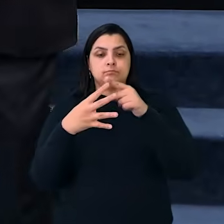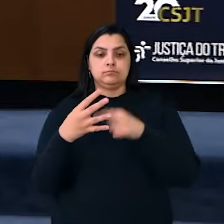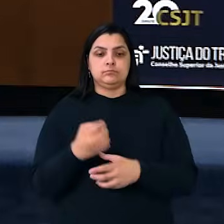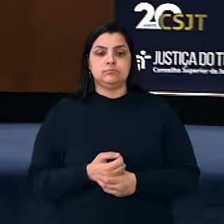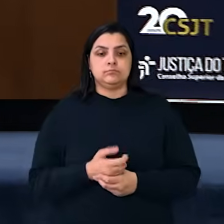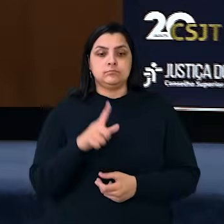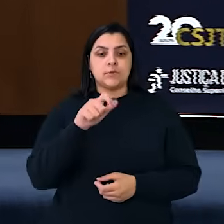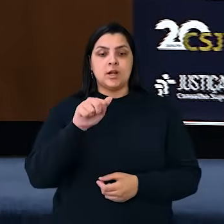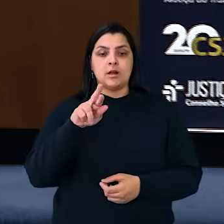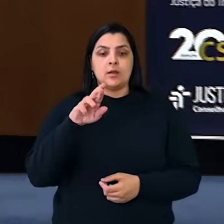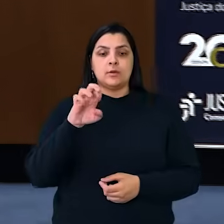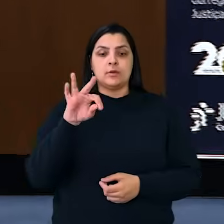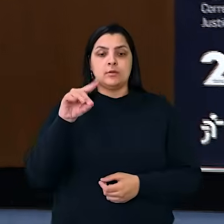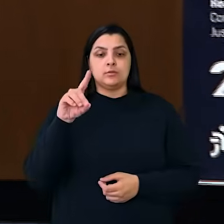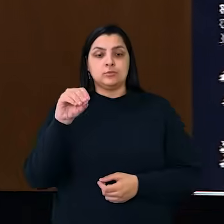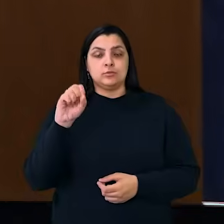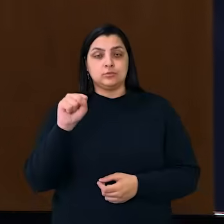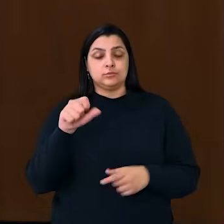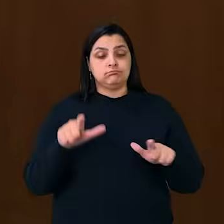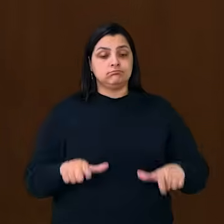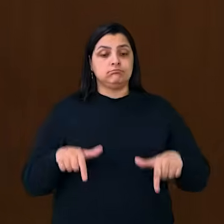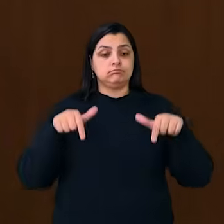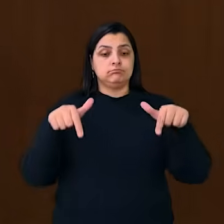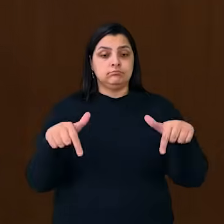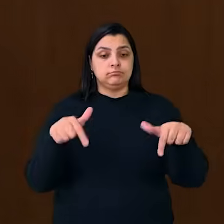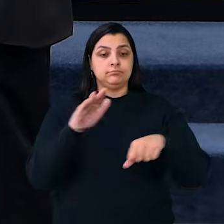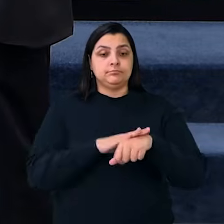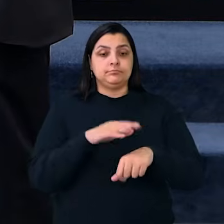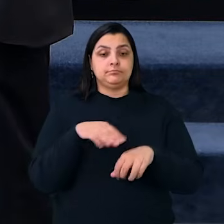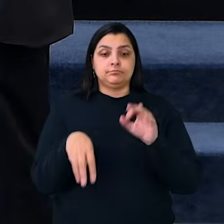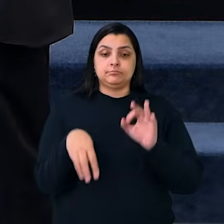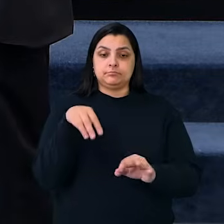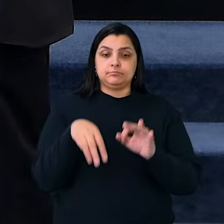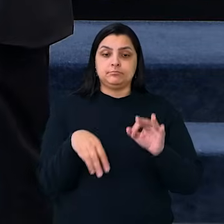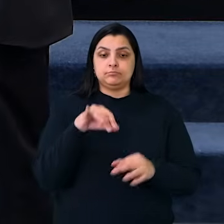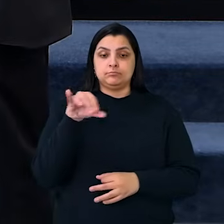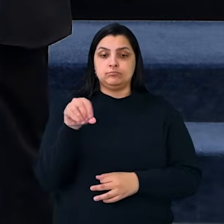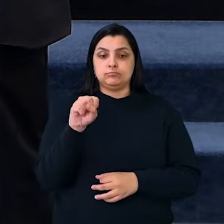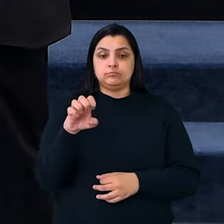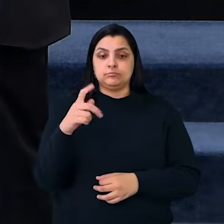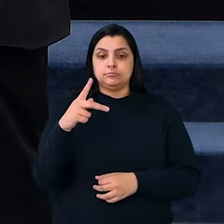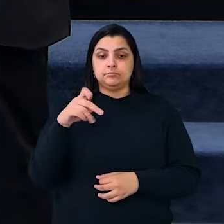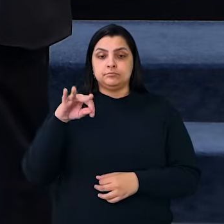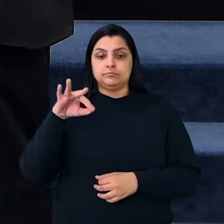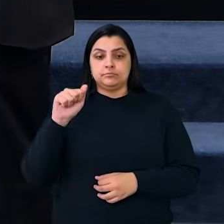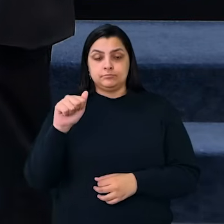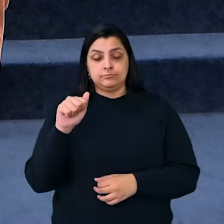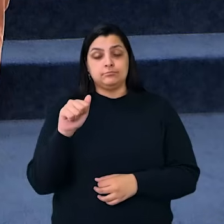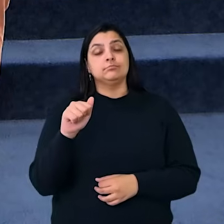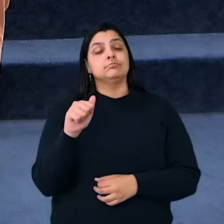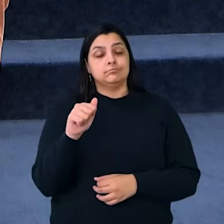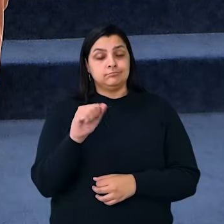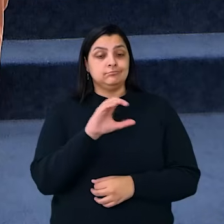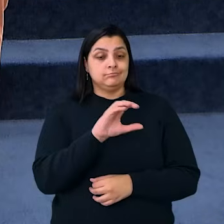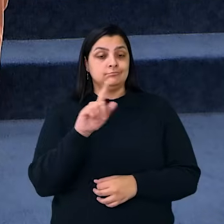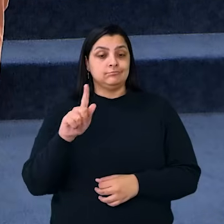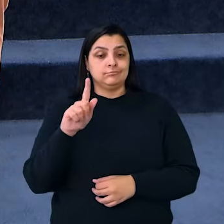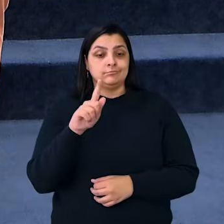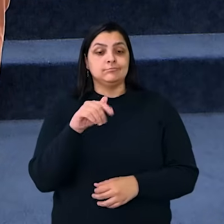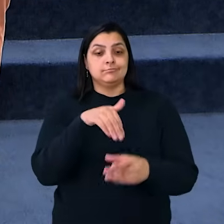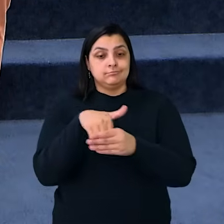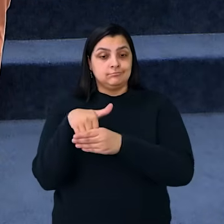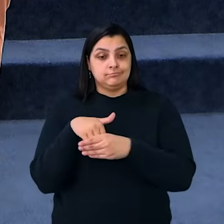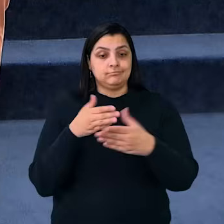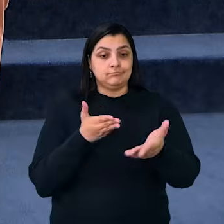categorias. Os laureados receberam certificados das mãos do ministro José Roberto Pimenta, eleito Corregedor-Geral